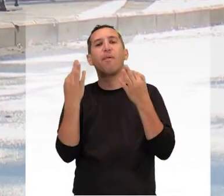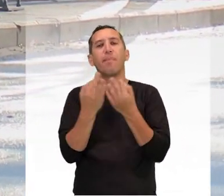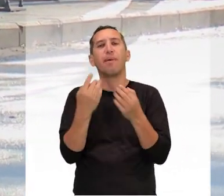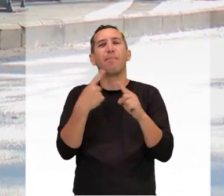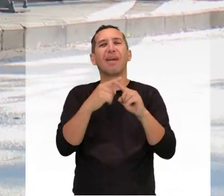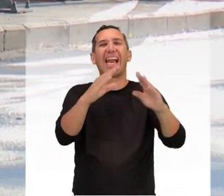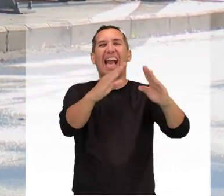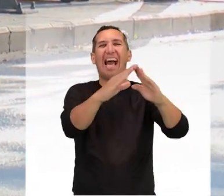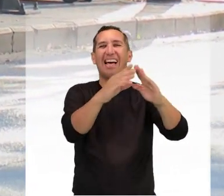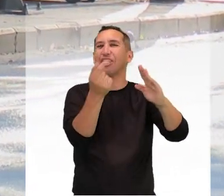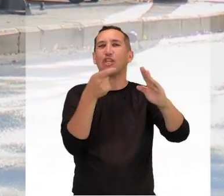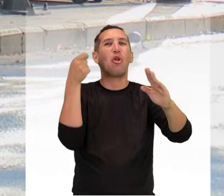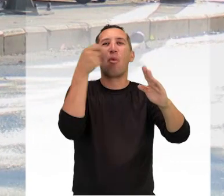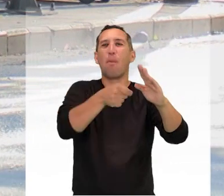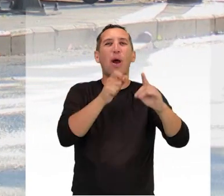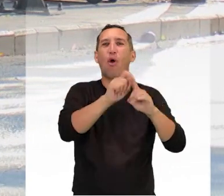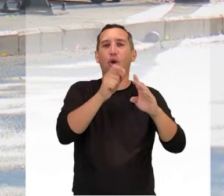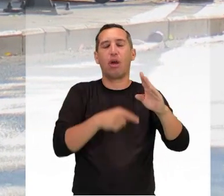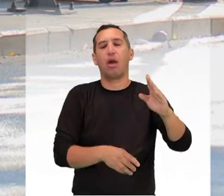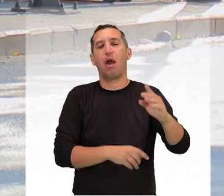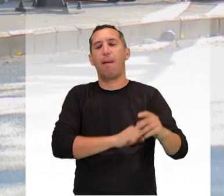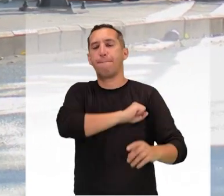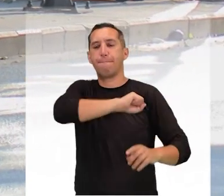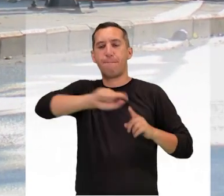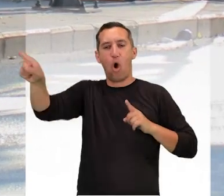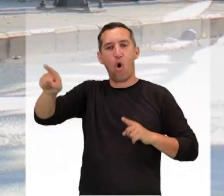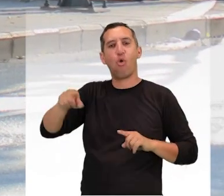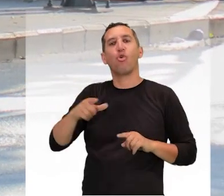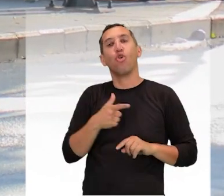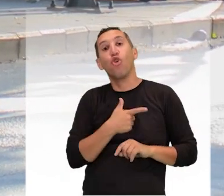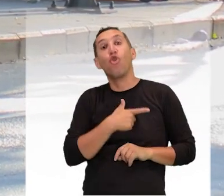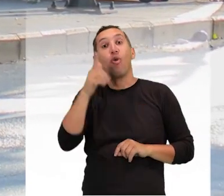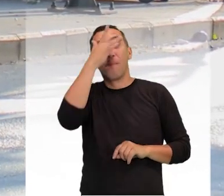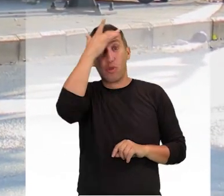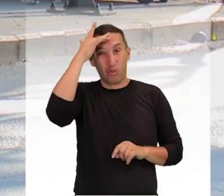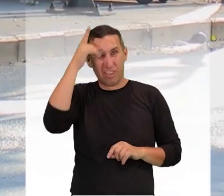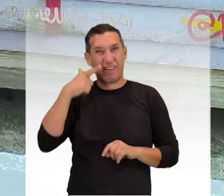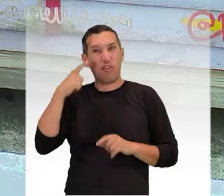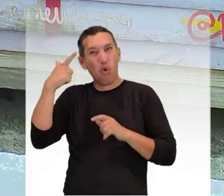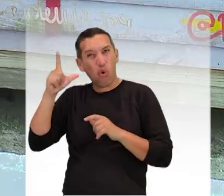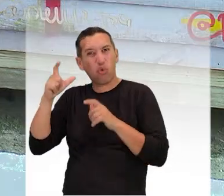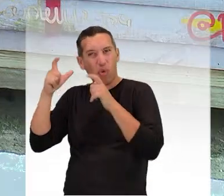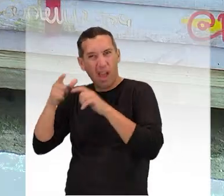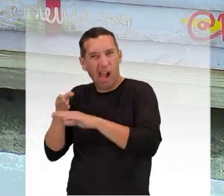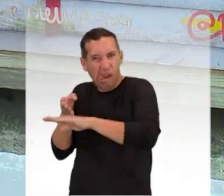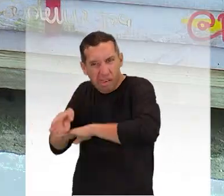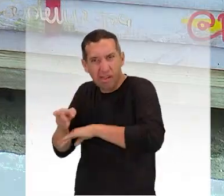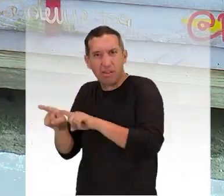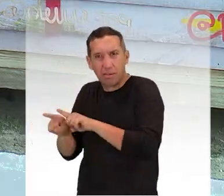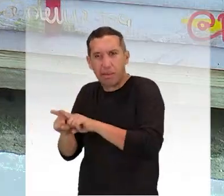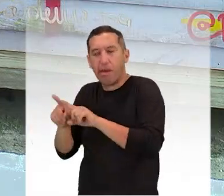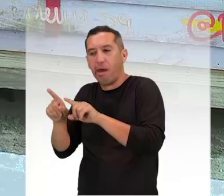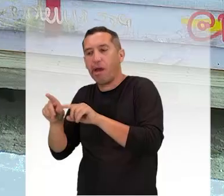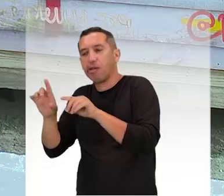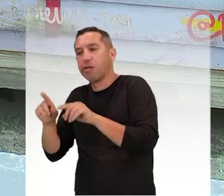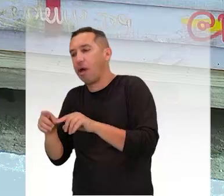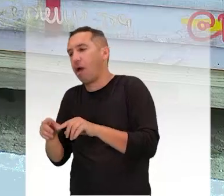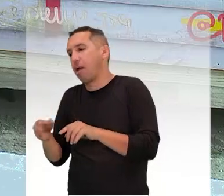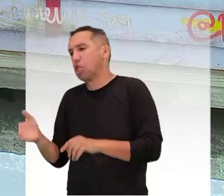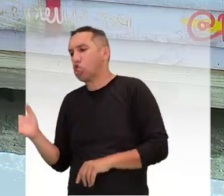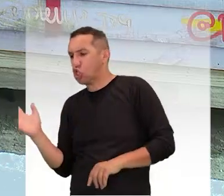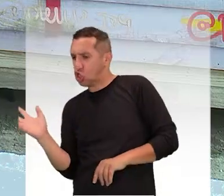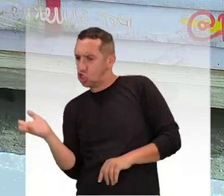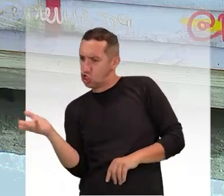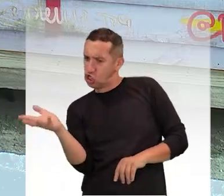foram despejadas propriamente, por não pagarem aluguel, e outras também que já estavam em outras ocupações precárias no centro da cidade e que